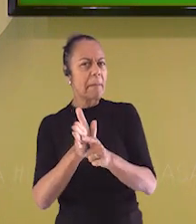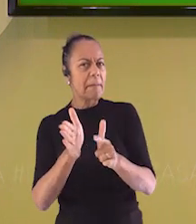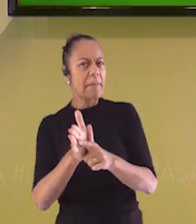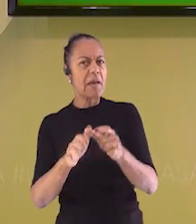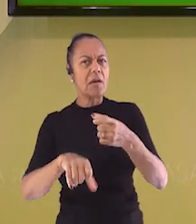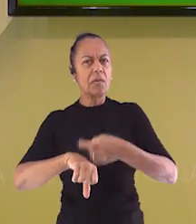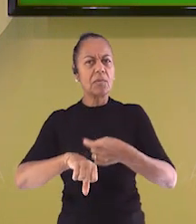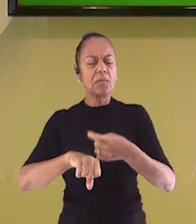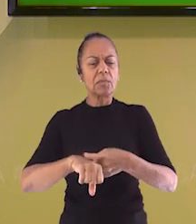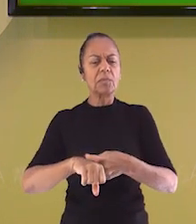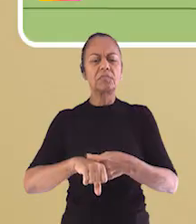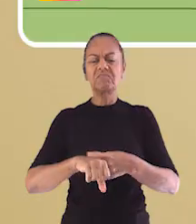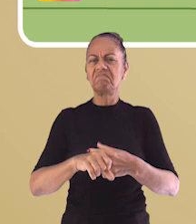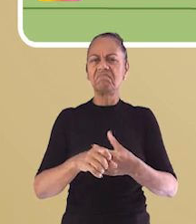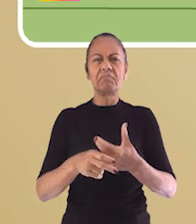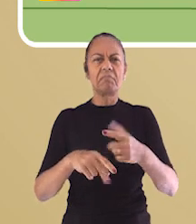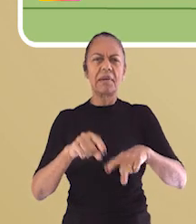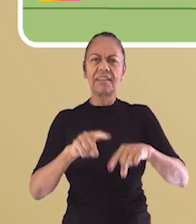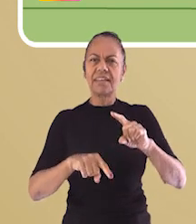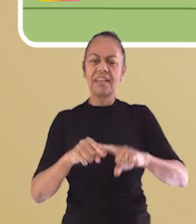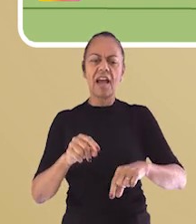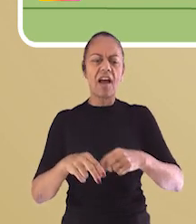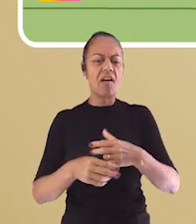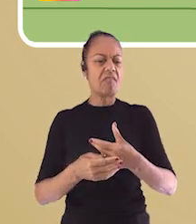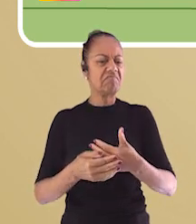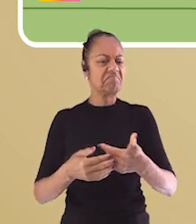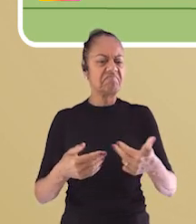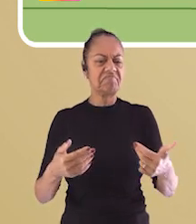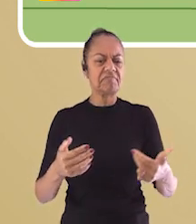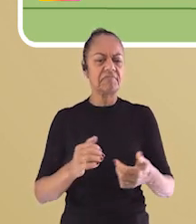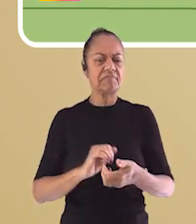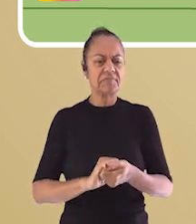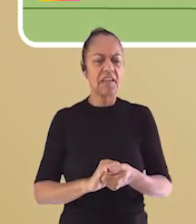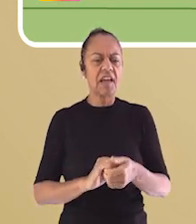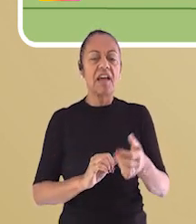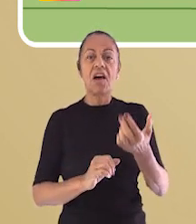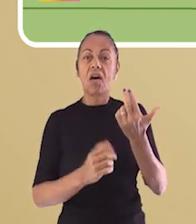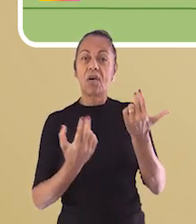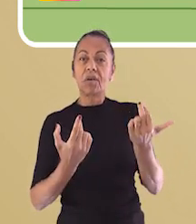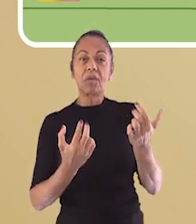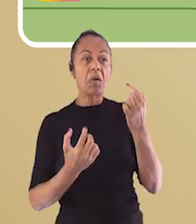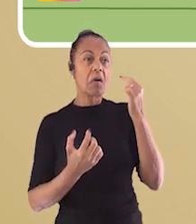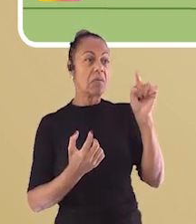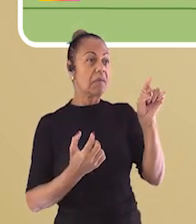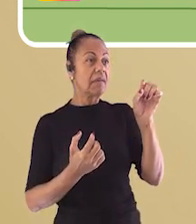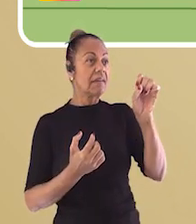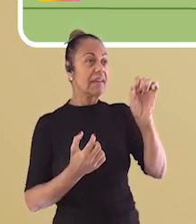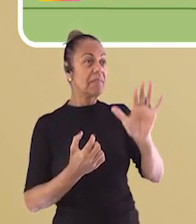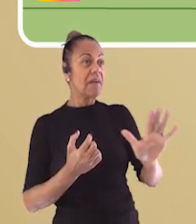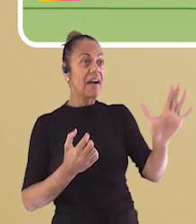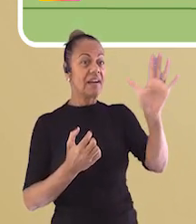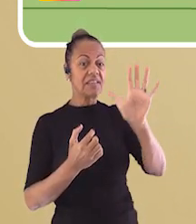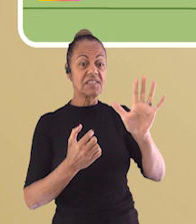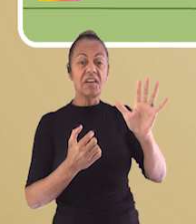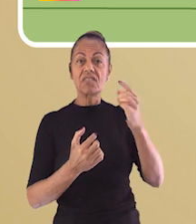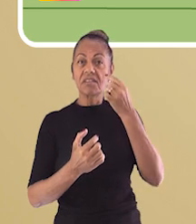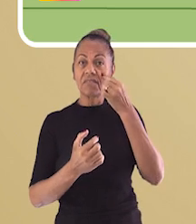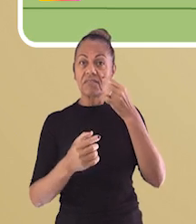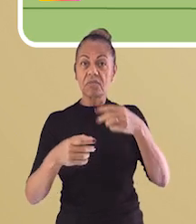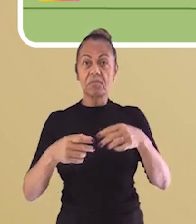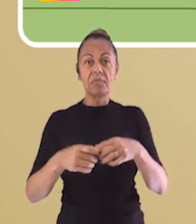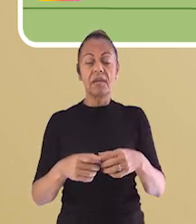com papel higiênico. E esse daqui, ó, que usou até mesmo massinha de modelar dentro de uma caixa de